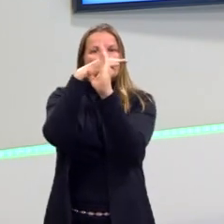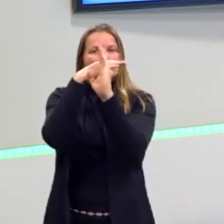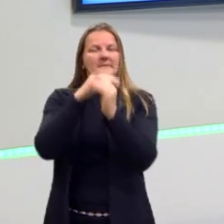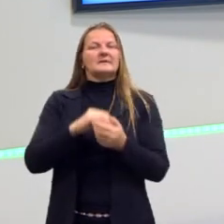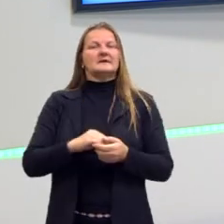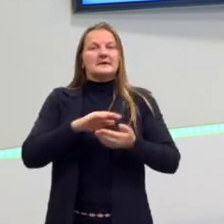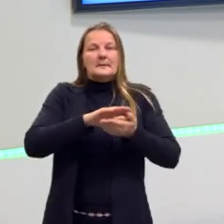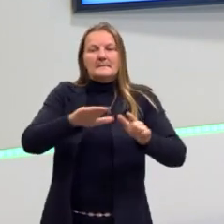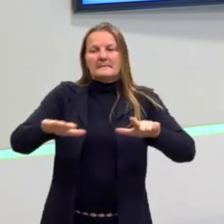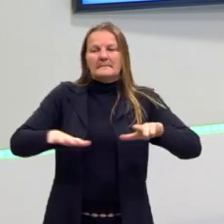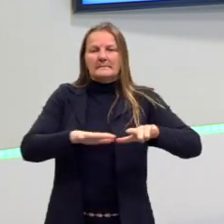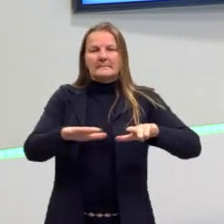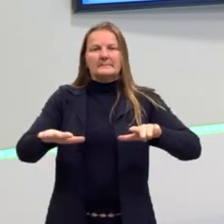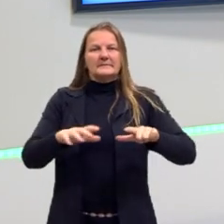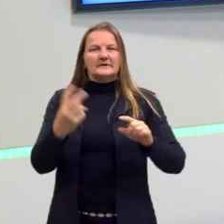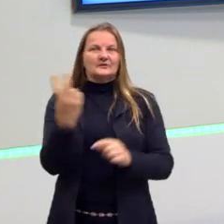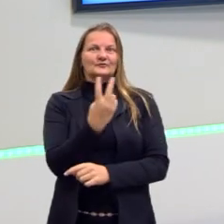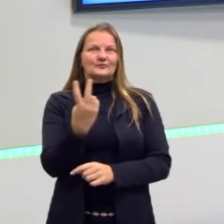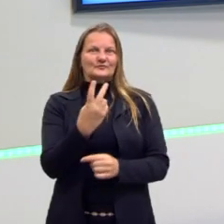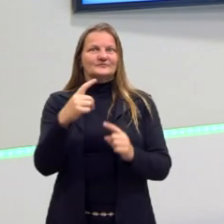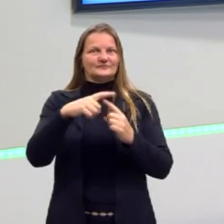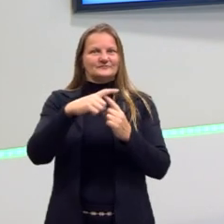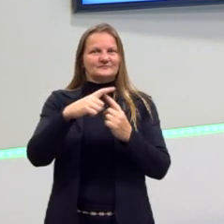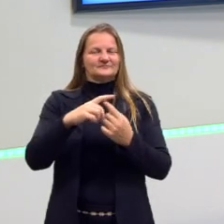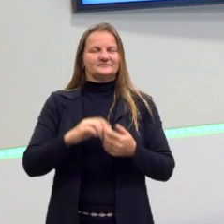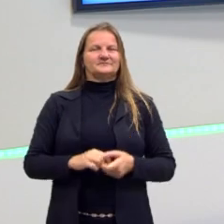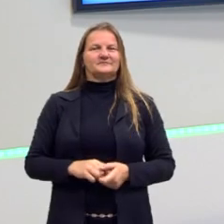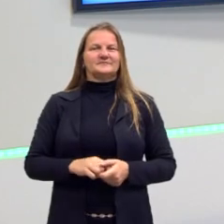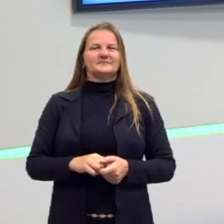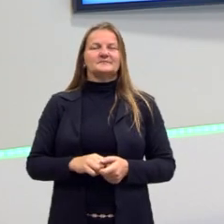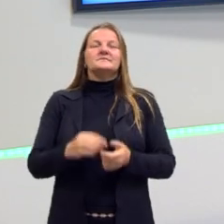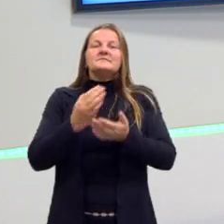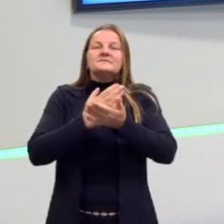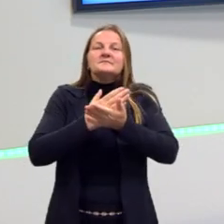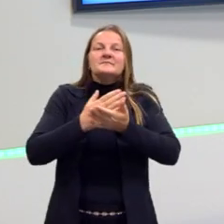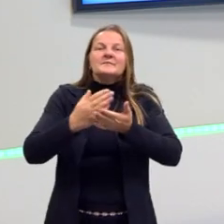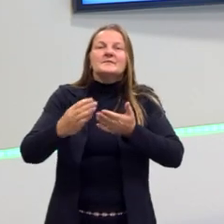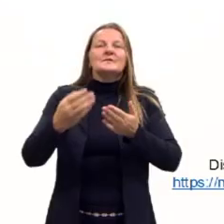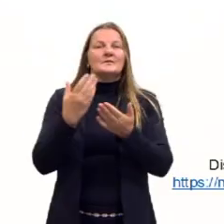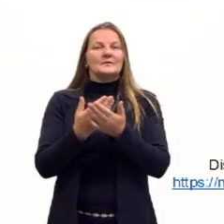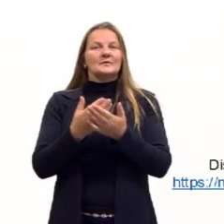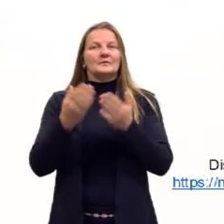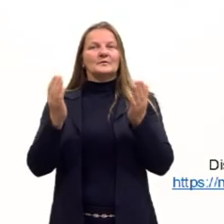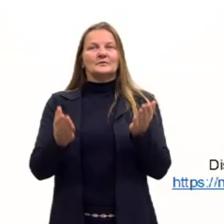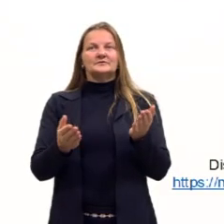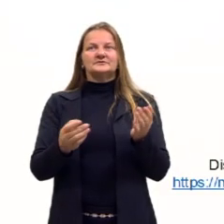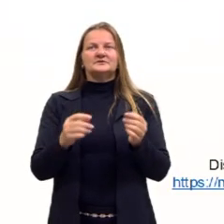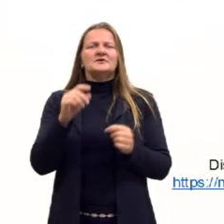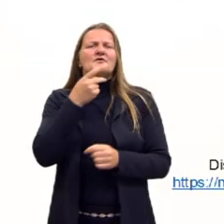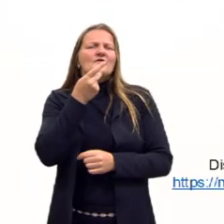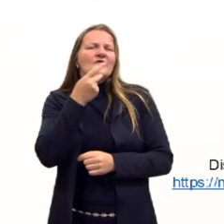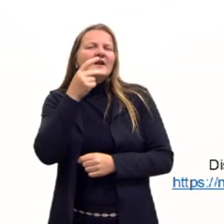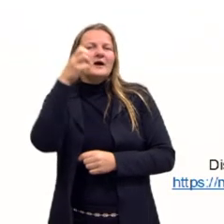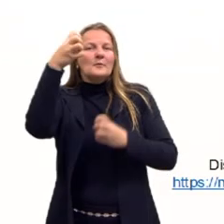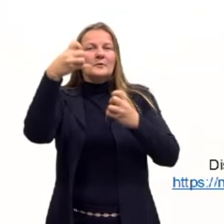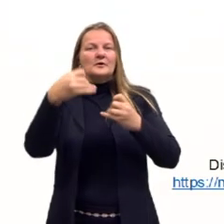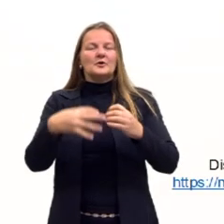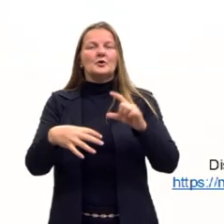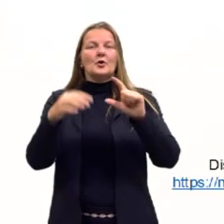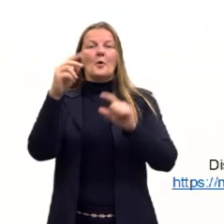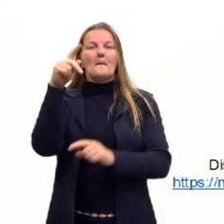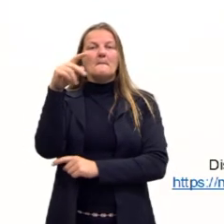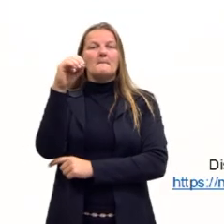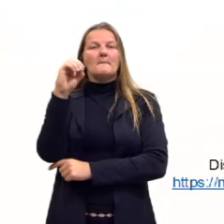geometria espacial e Para darmos início então na nossa aula nós vamos falar um pouco sobre